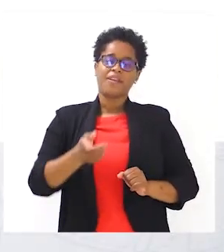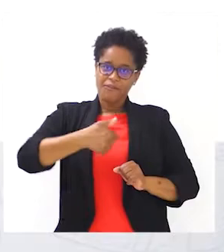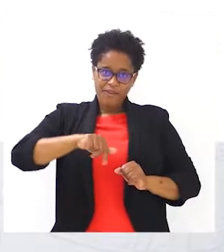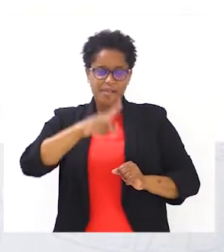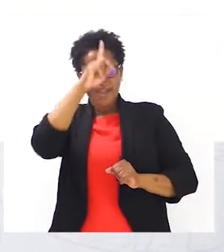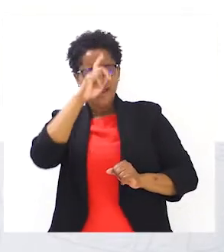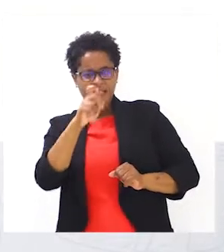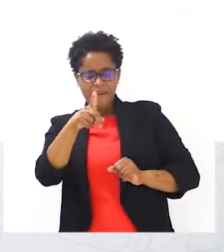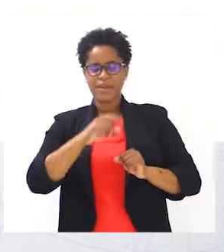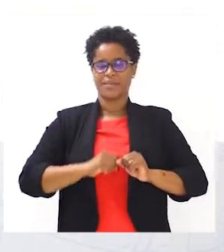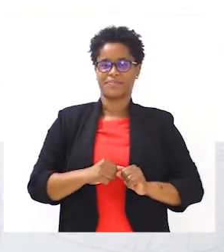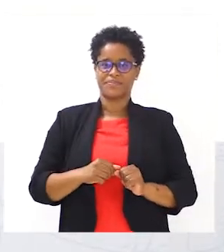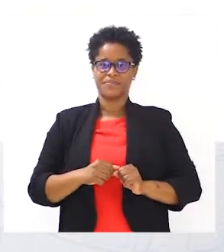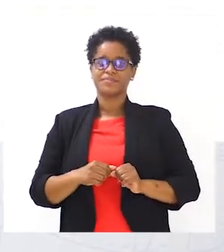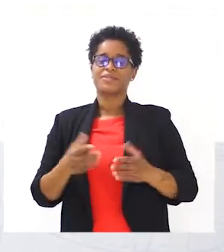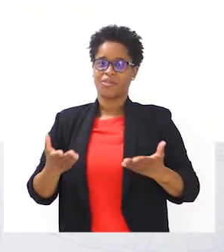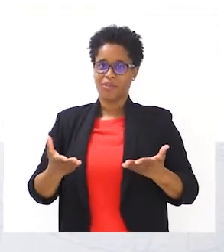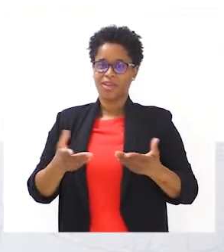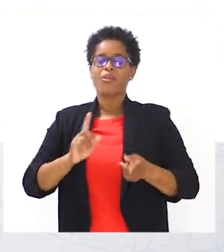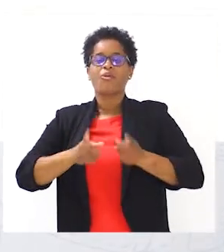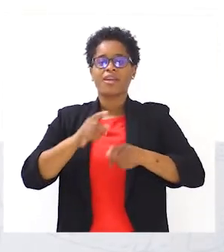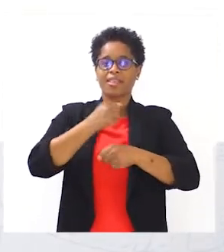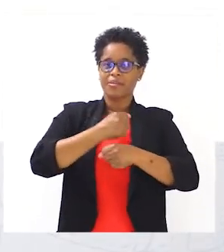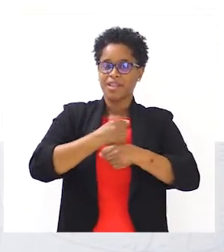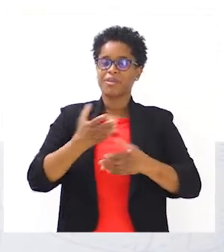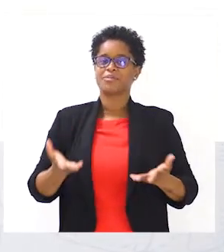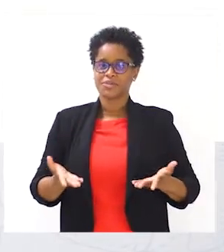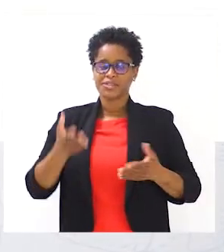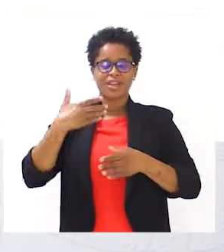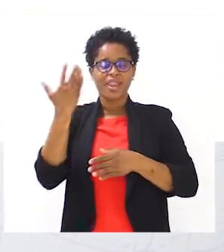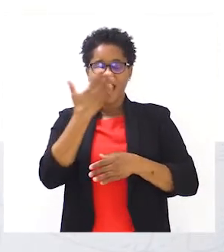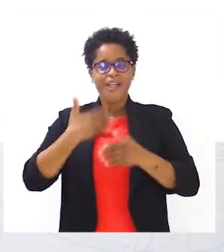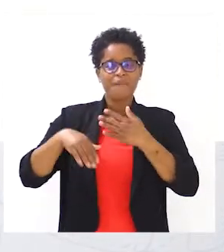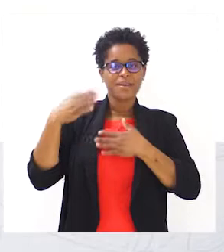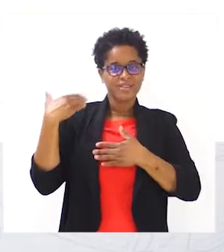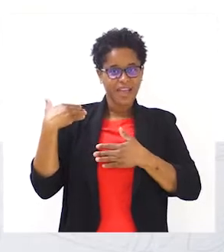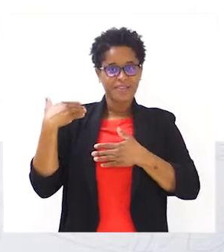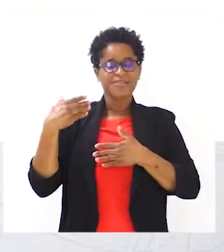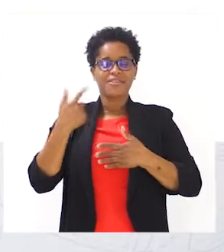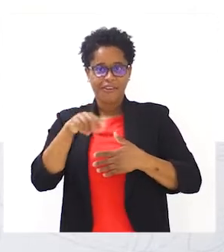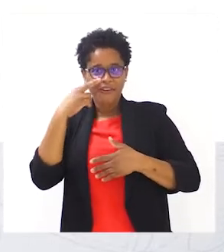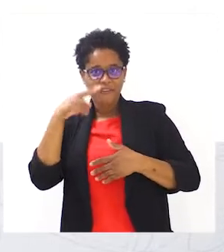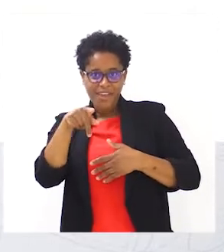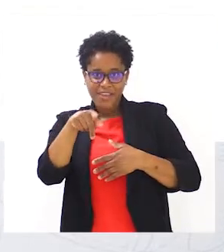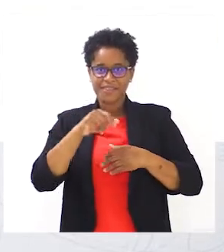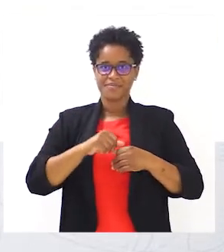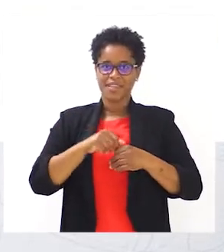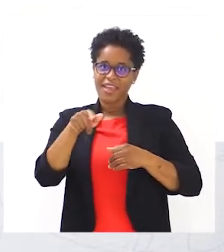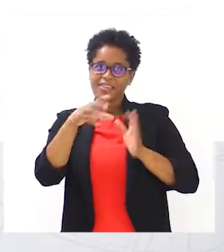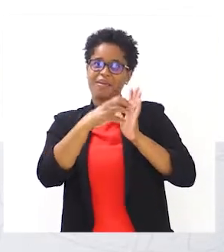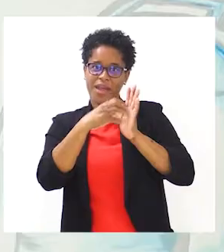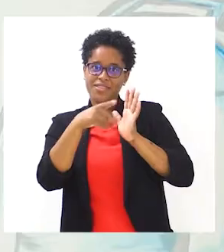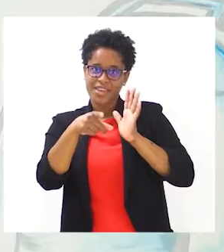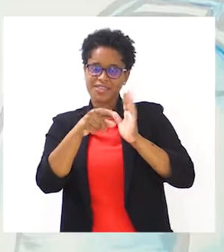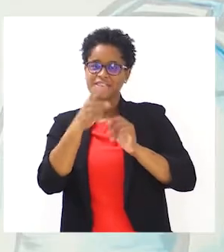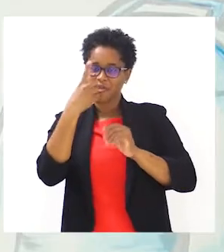Vamos relembrar, não é? O que é que vimos na aula passada? Estão a ver aqui? Esta imagem